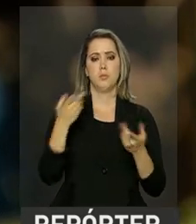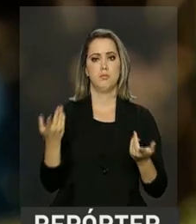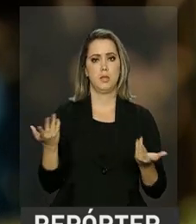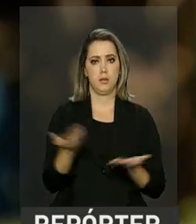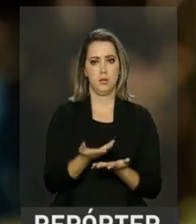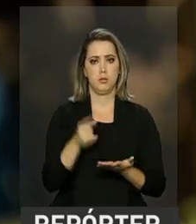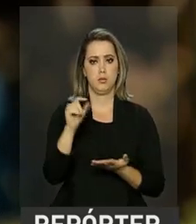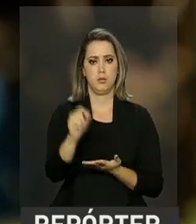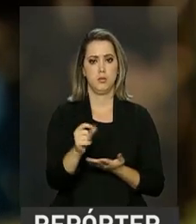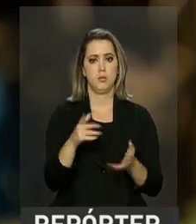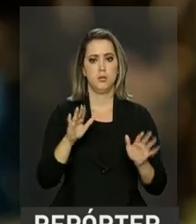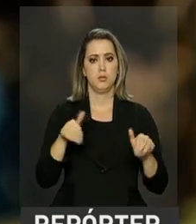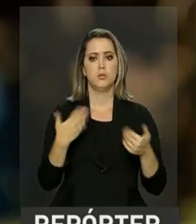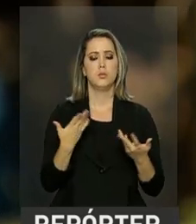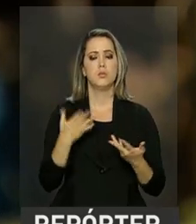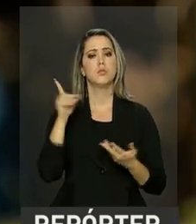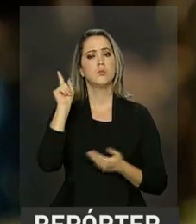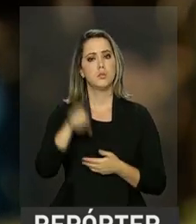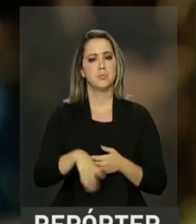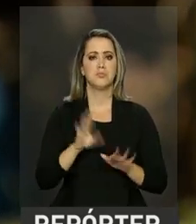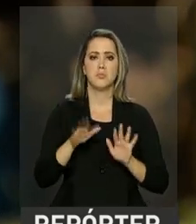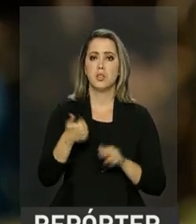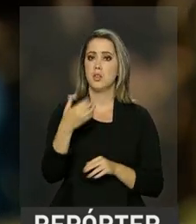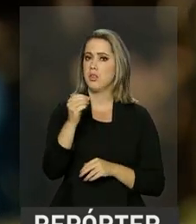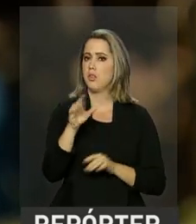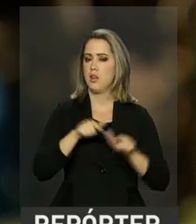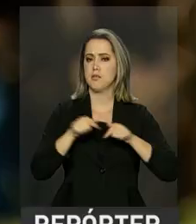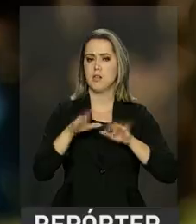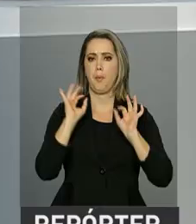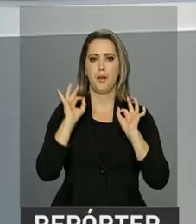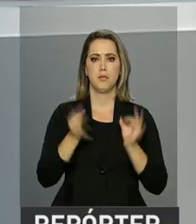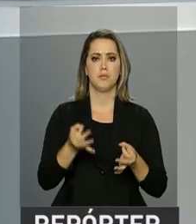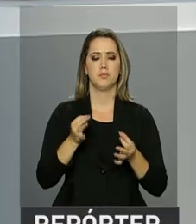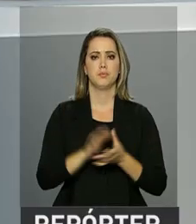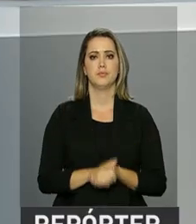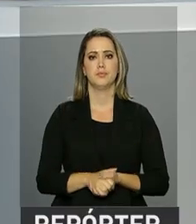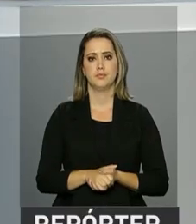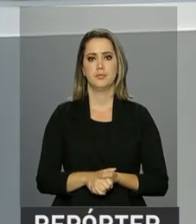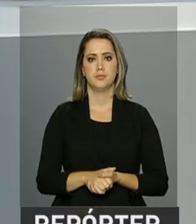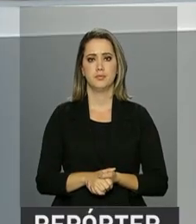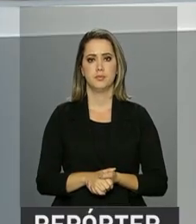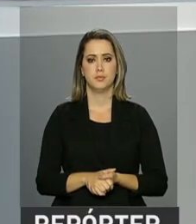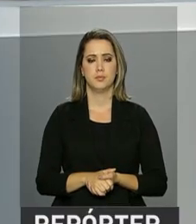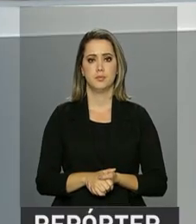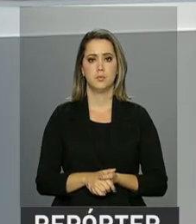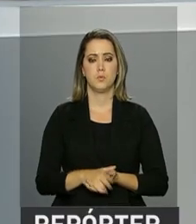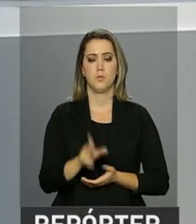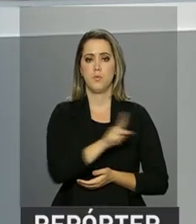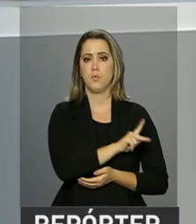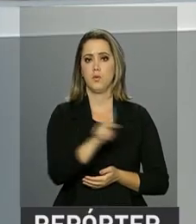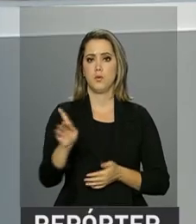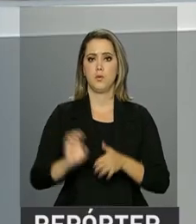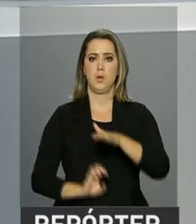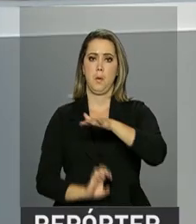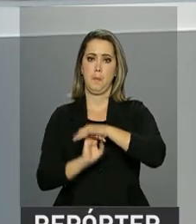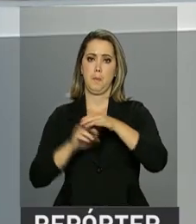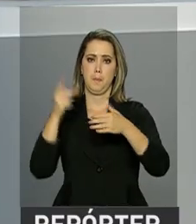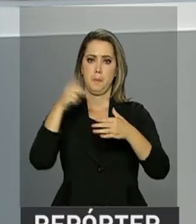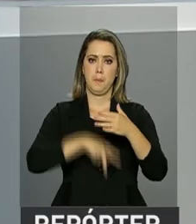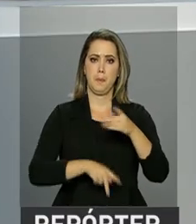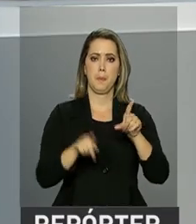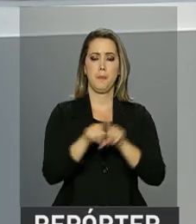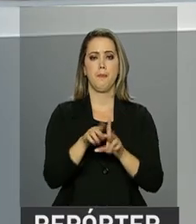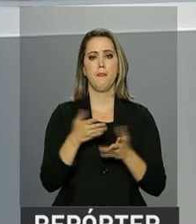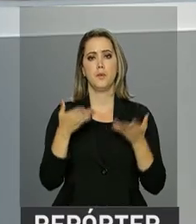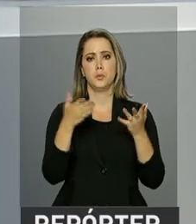então para cá dizer vai ser na faixa de 10 emprego garantido o presidente da petrobras pedro